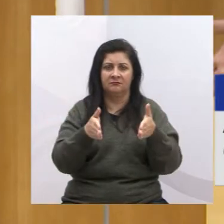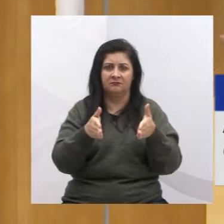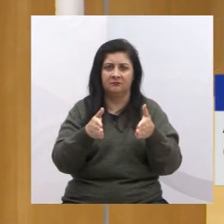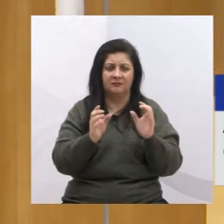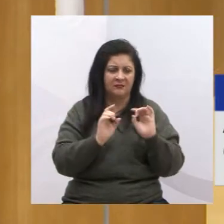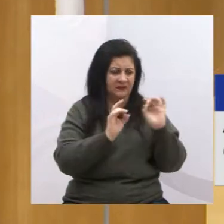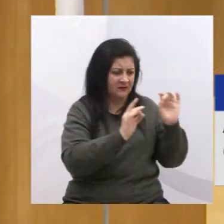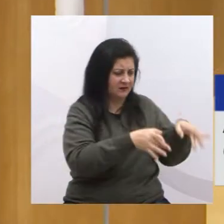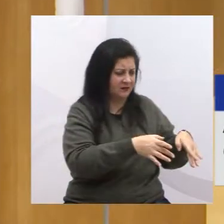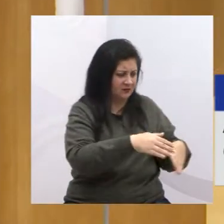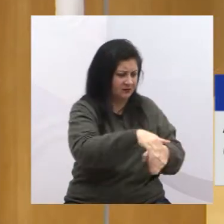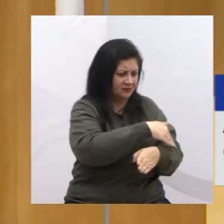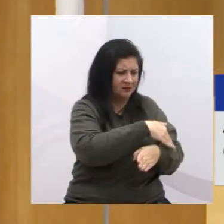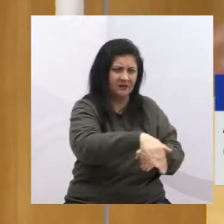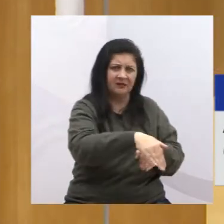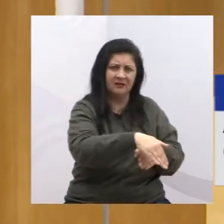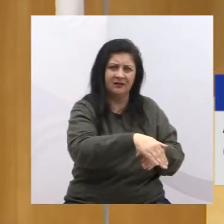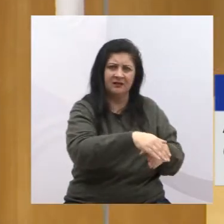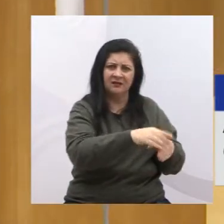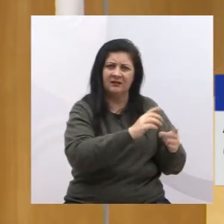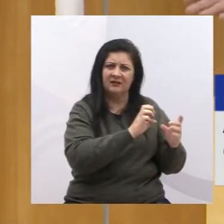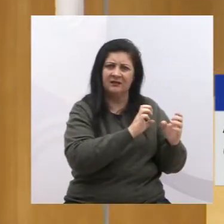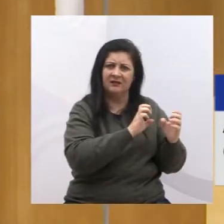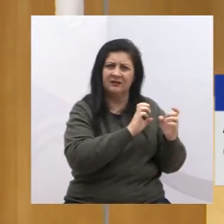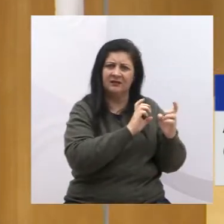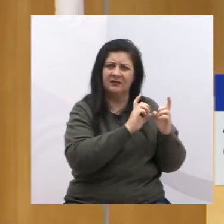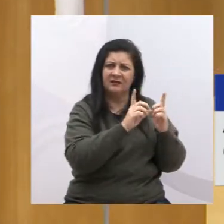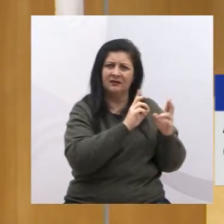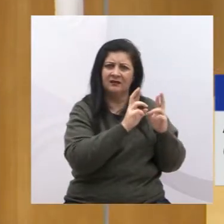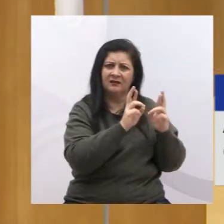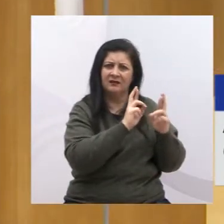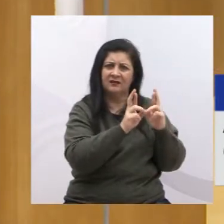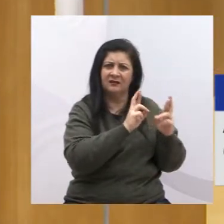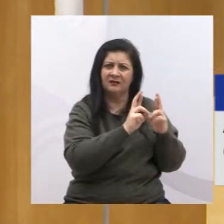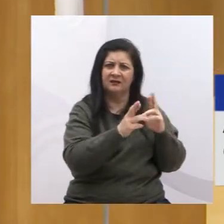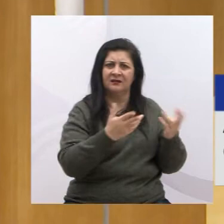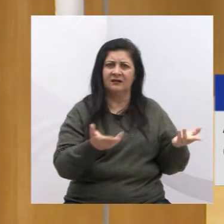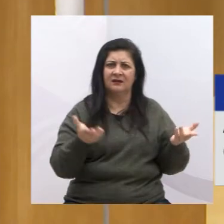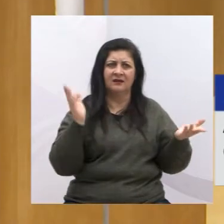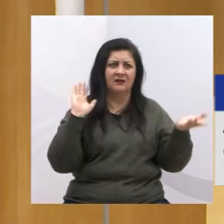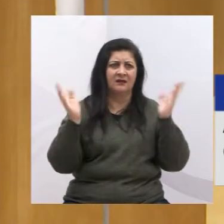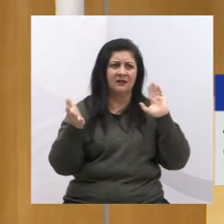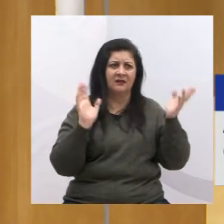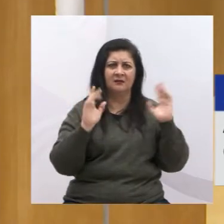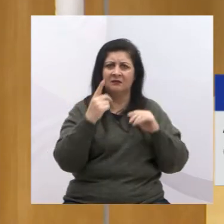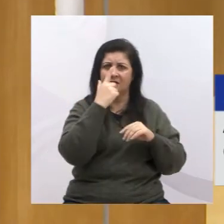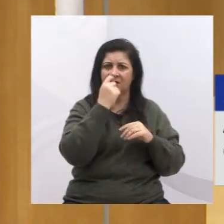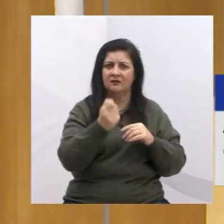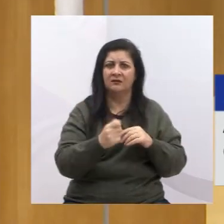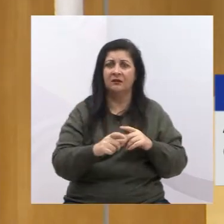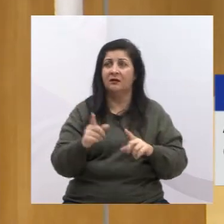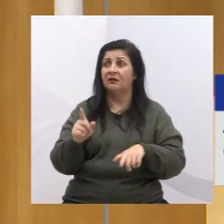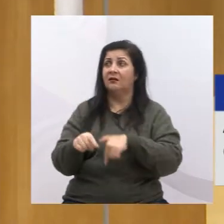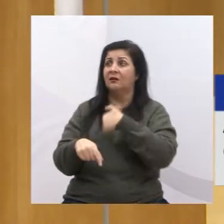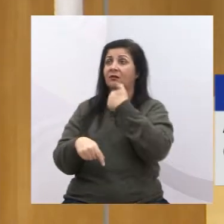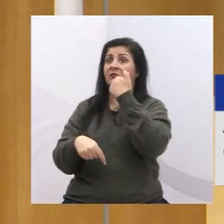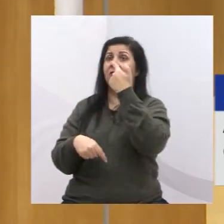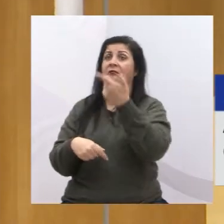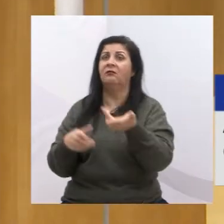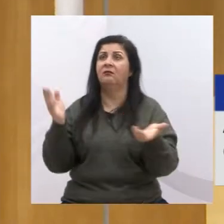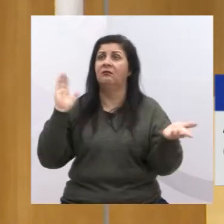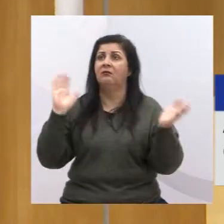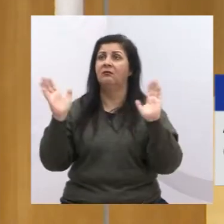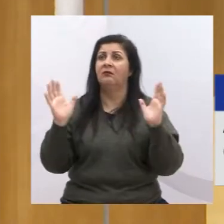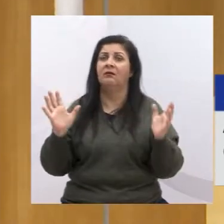da estrada esses lixos, um monte de lixo, caminhão de lixo, para que outro caminhão maior